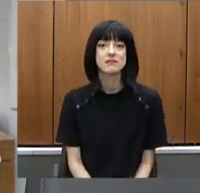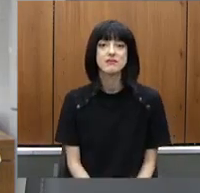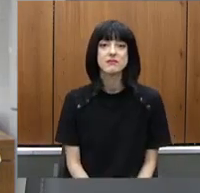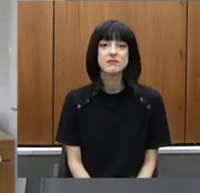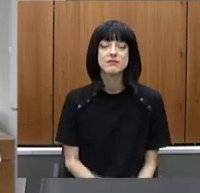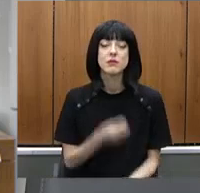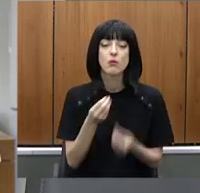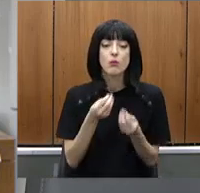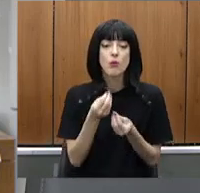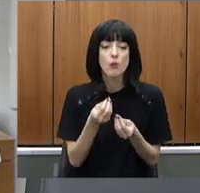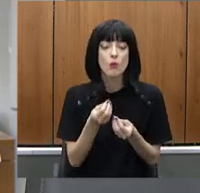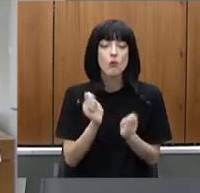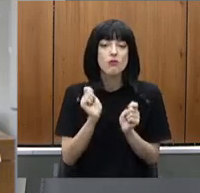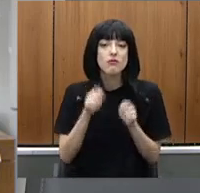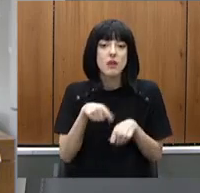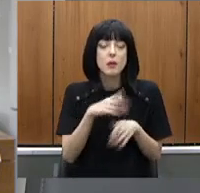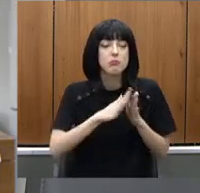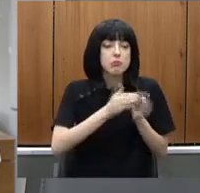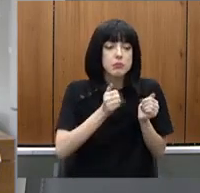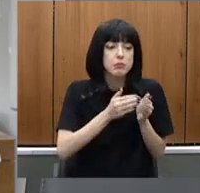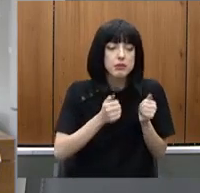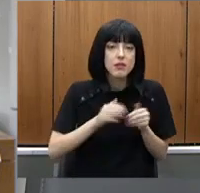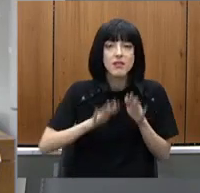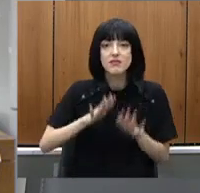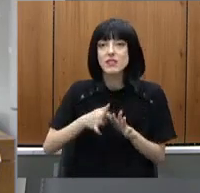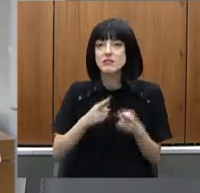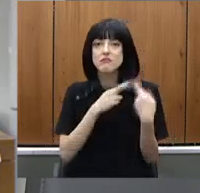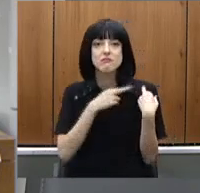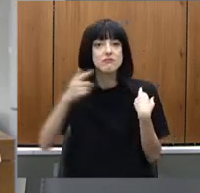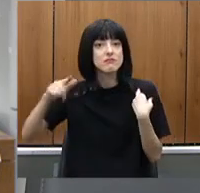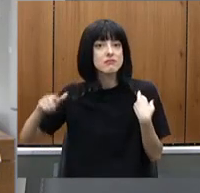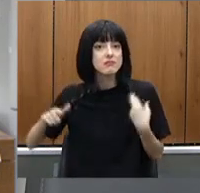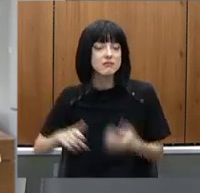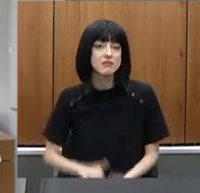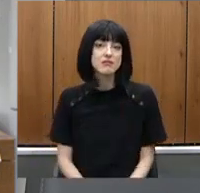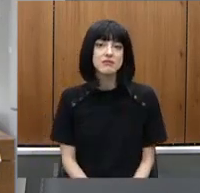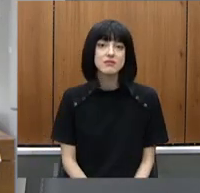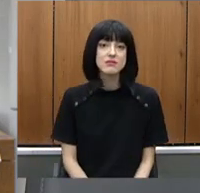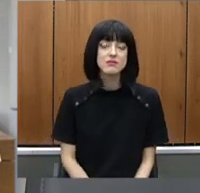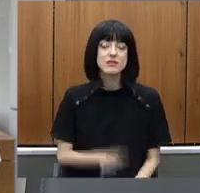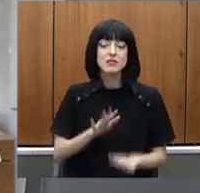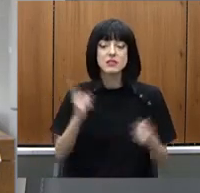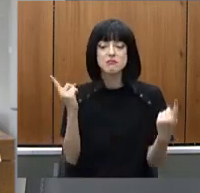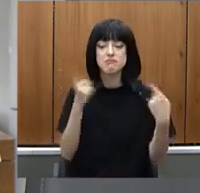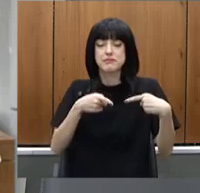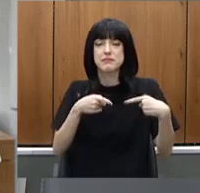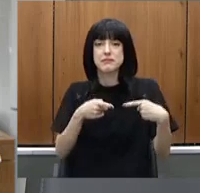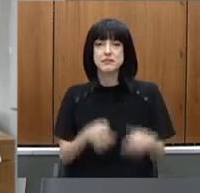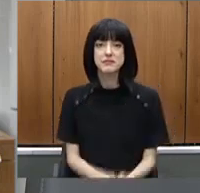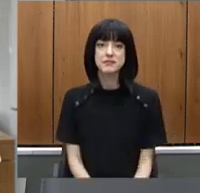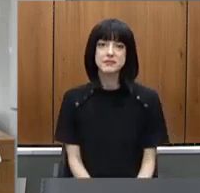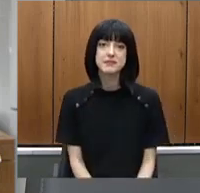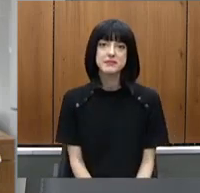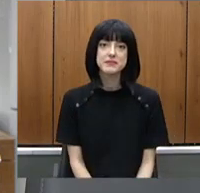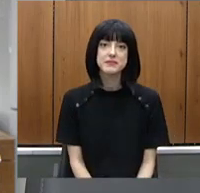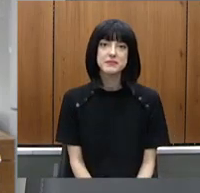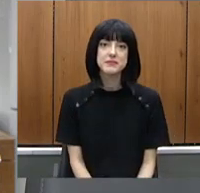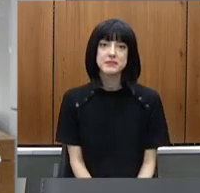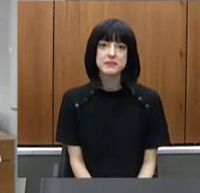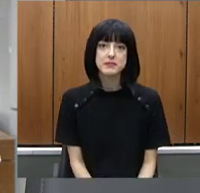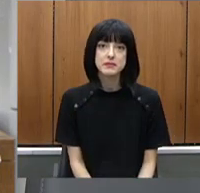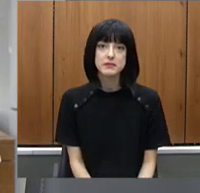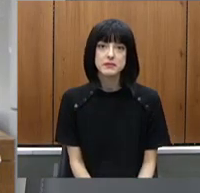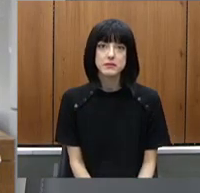encolhe o quanto que é só para o conto que bate né mas os senhores vão vão